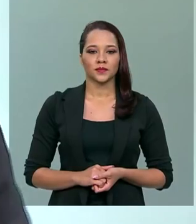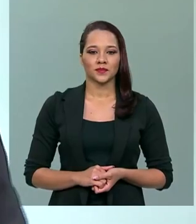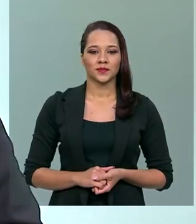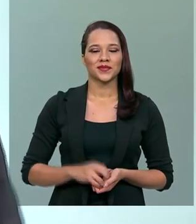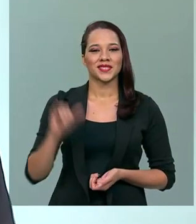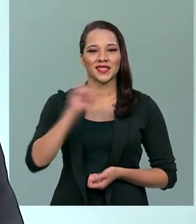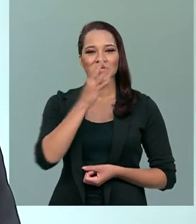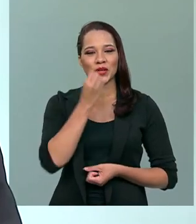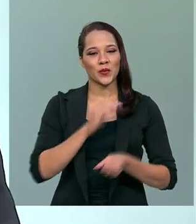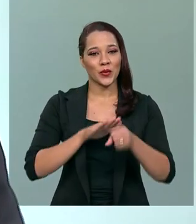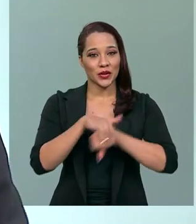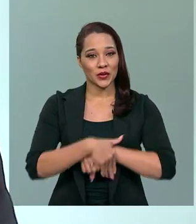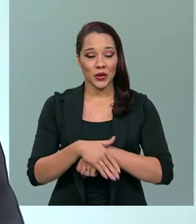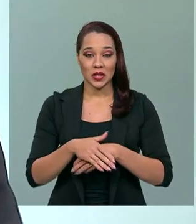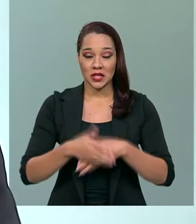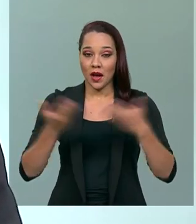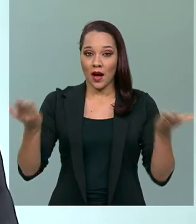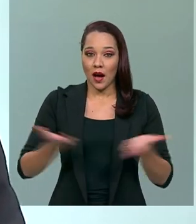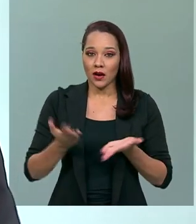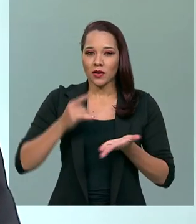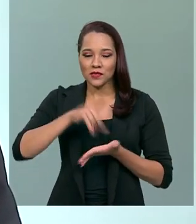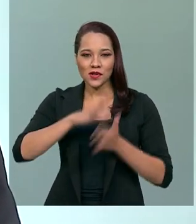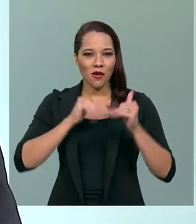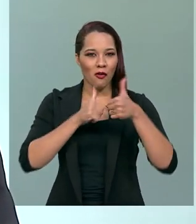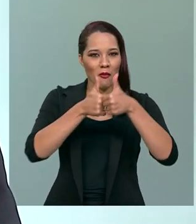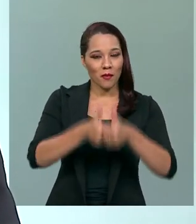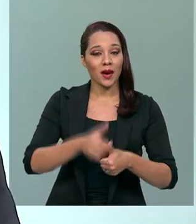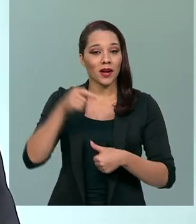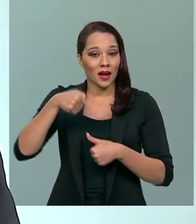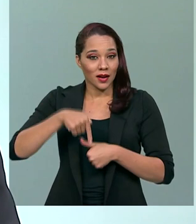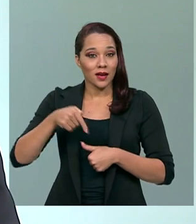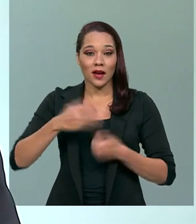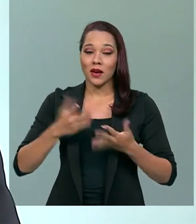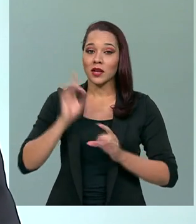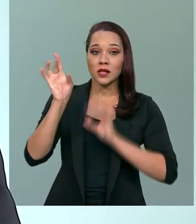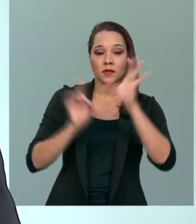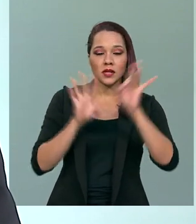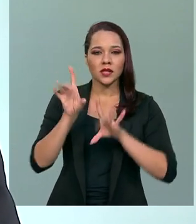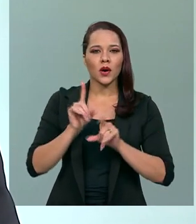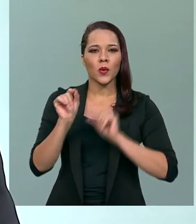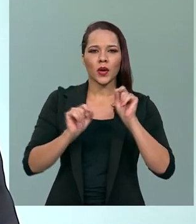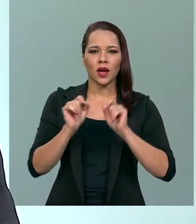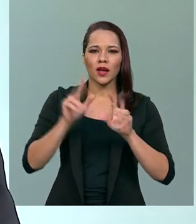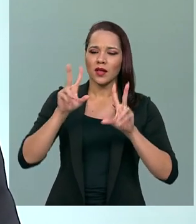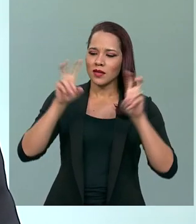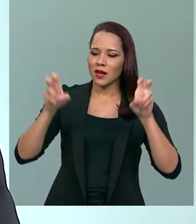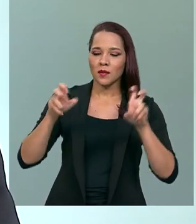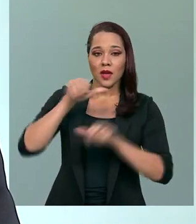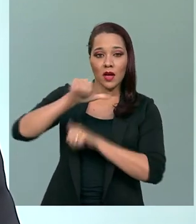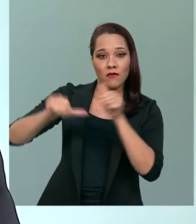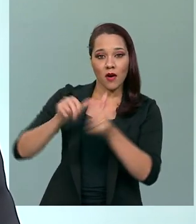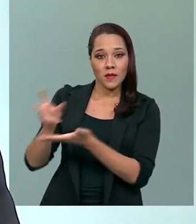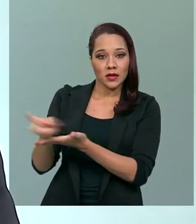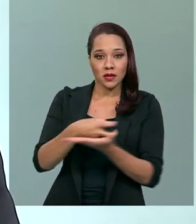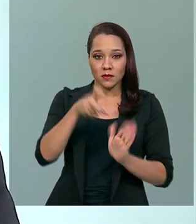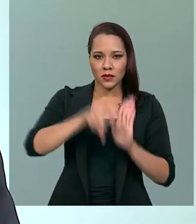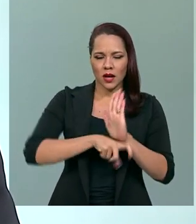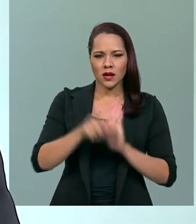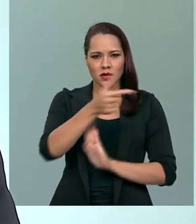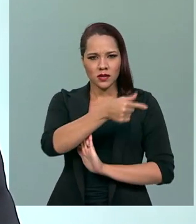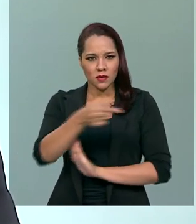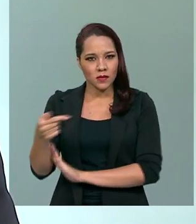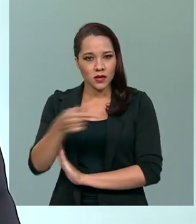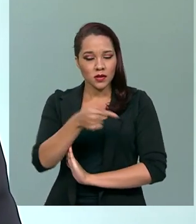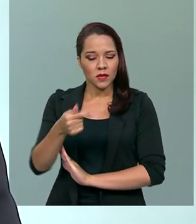Olá, boa noite. A partir de agora você acompanha o Brasil em pauta especial Reforma Tributária. Toda semana nós discutimos